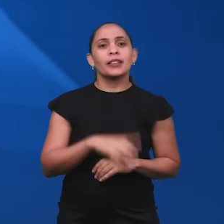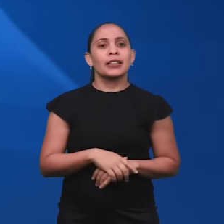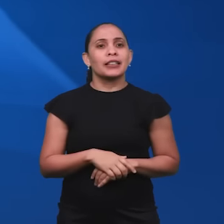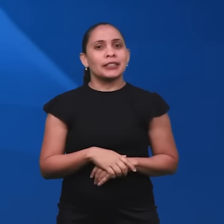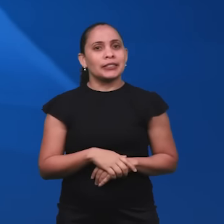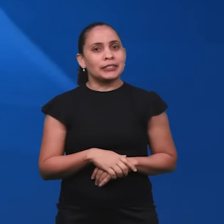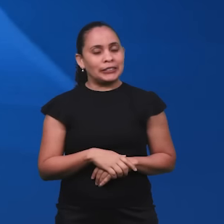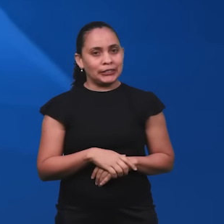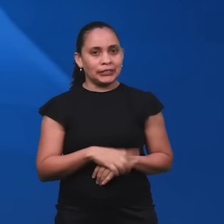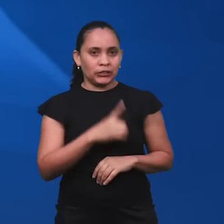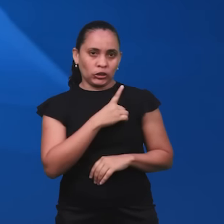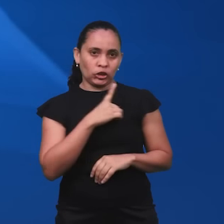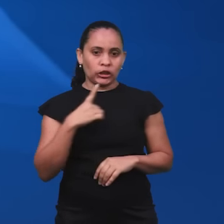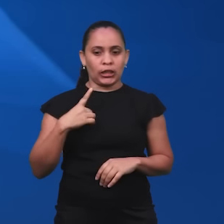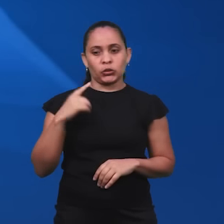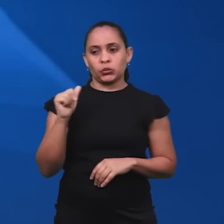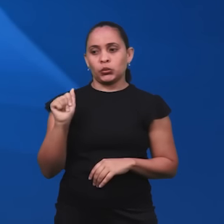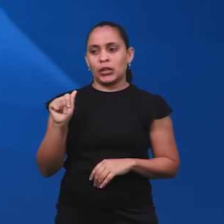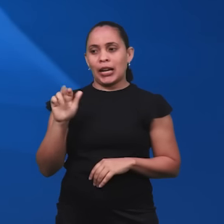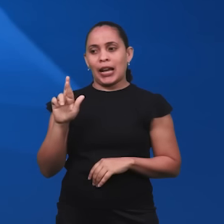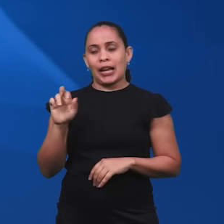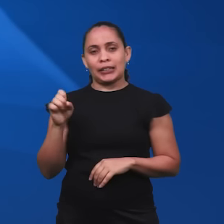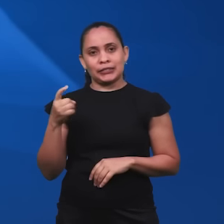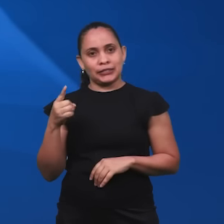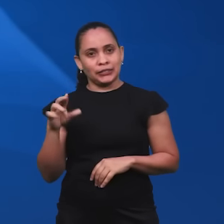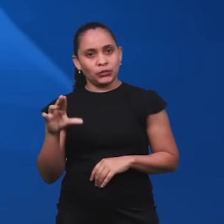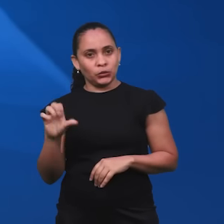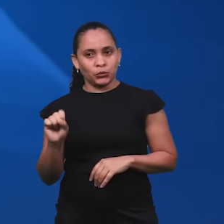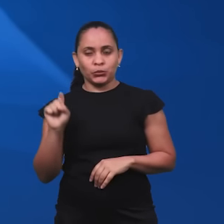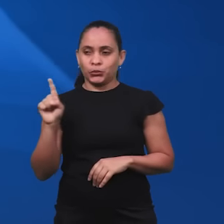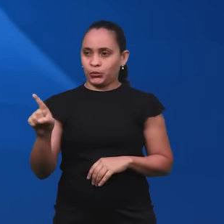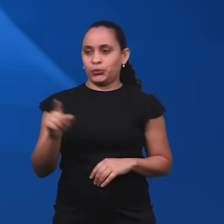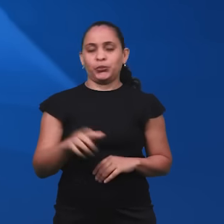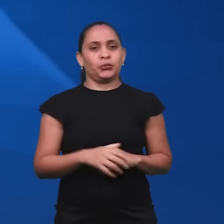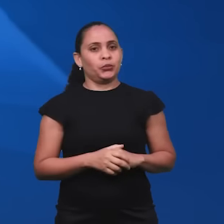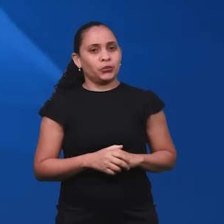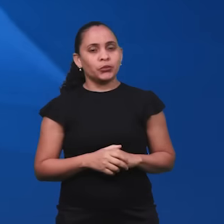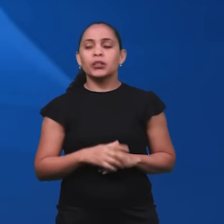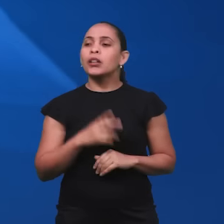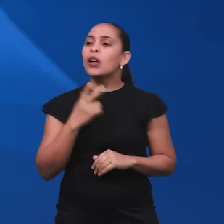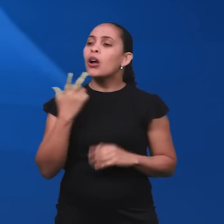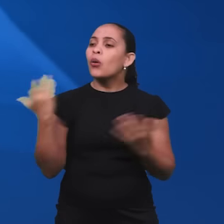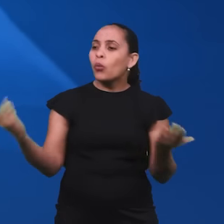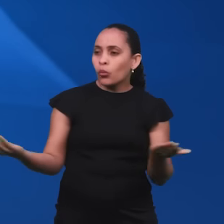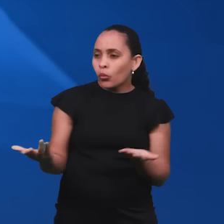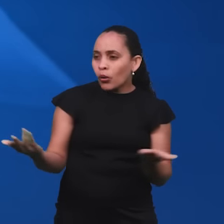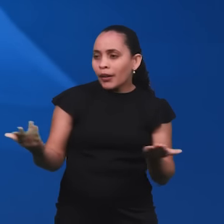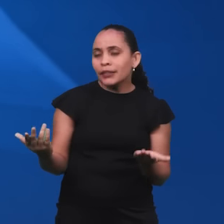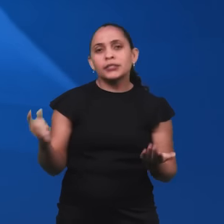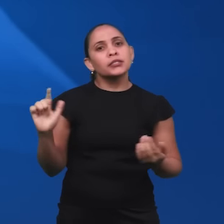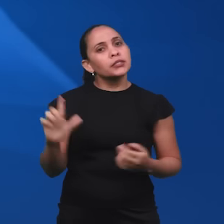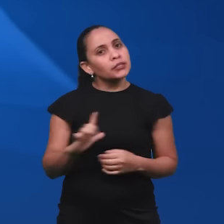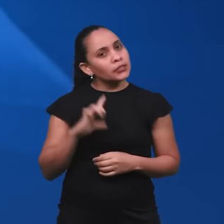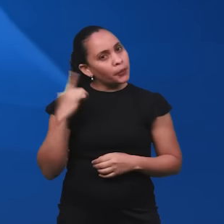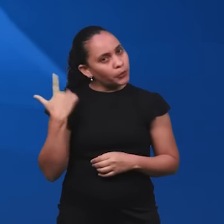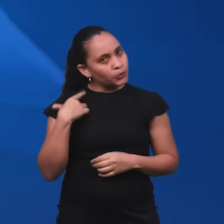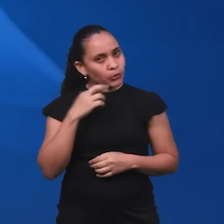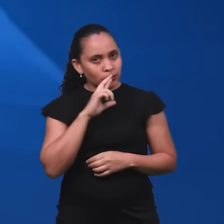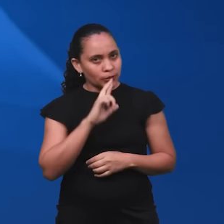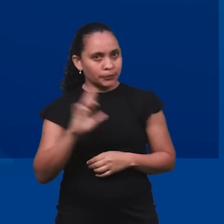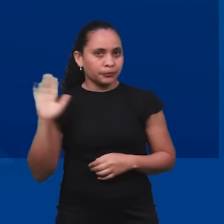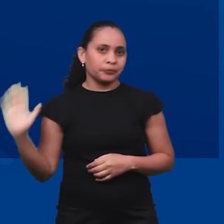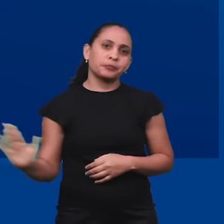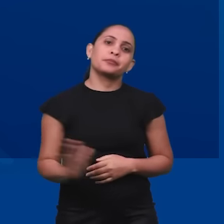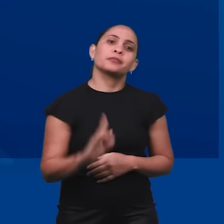aliás, Adriano Arão, né? Ele é de Venda Nova do Imigrante. Vamos ouvir então o Adriano Arão, depois vamos às outras